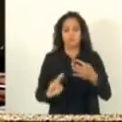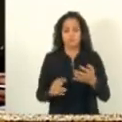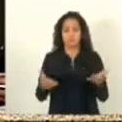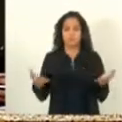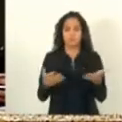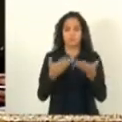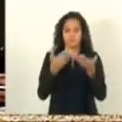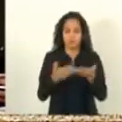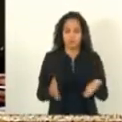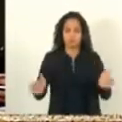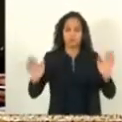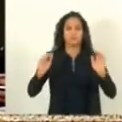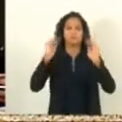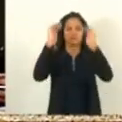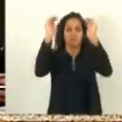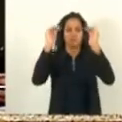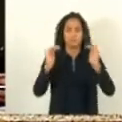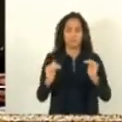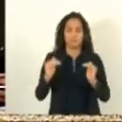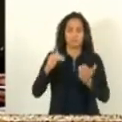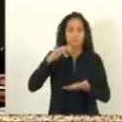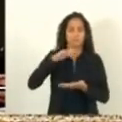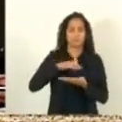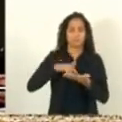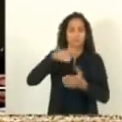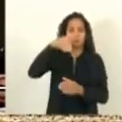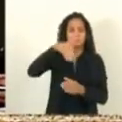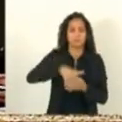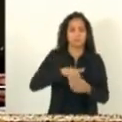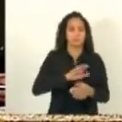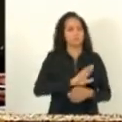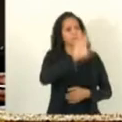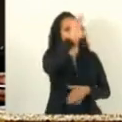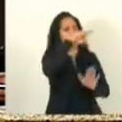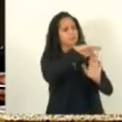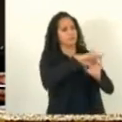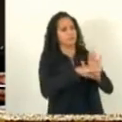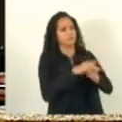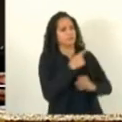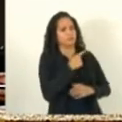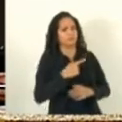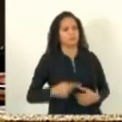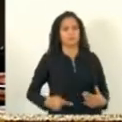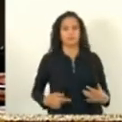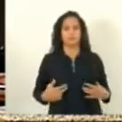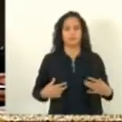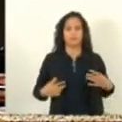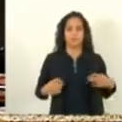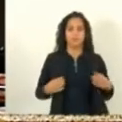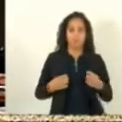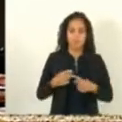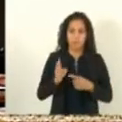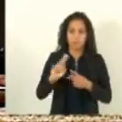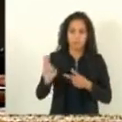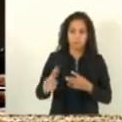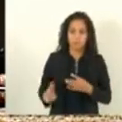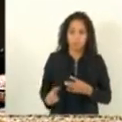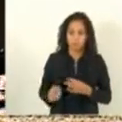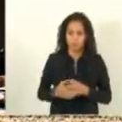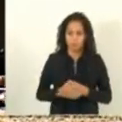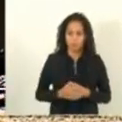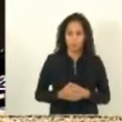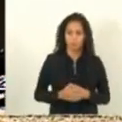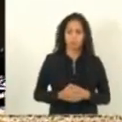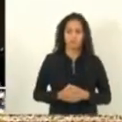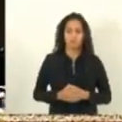eu abrirei o painel de votação. Senhor presidente, pela ordem. É votação nominal nesse momento? Pode